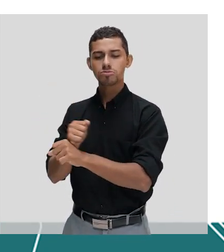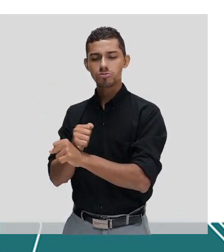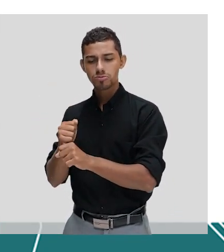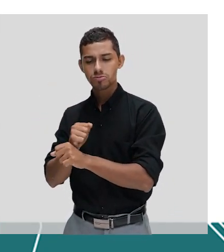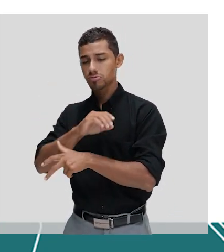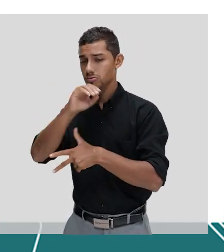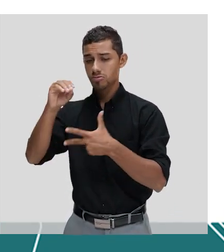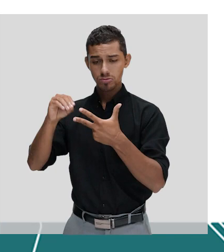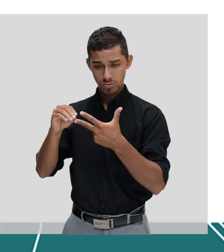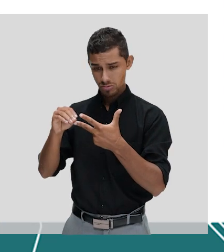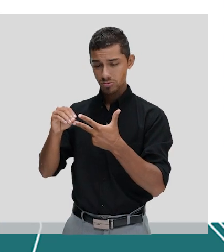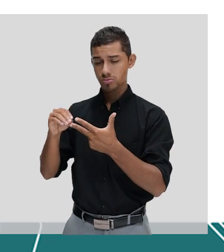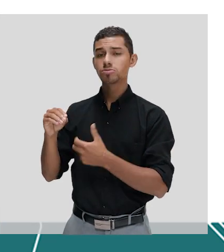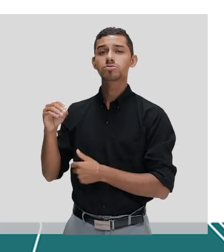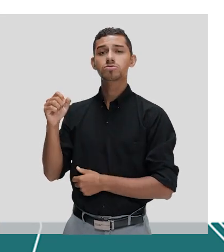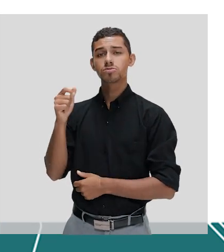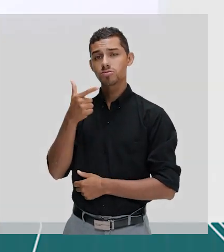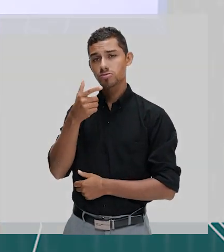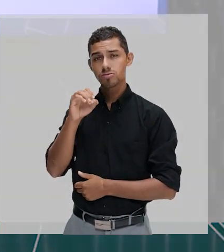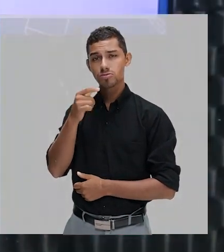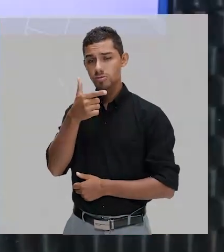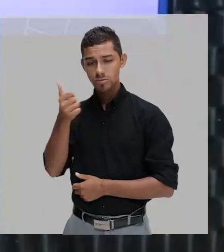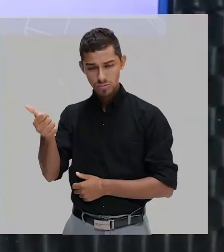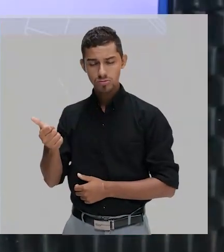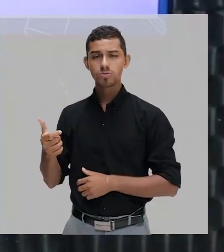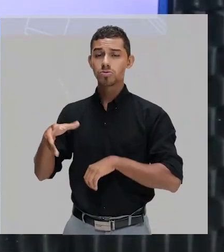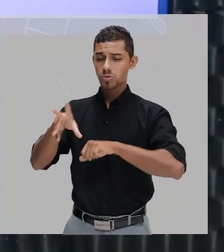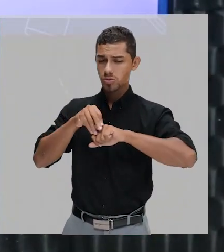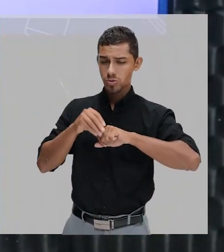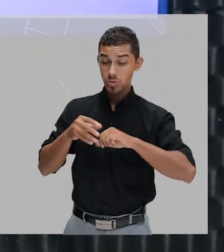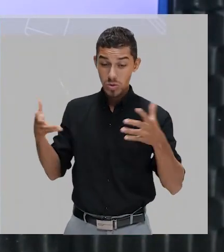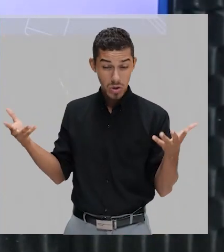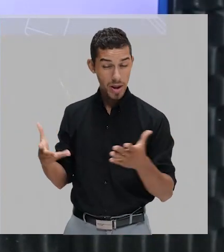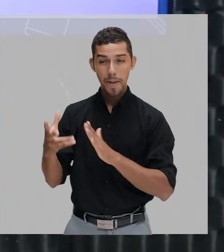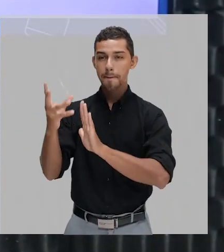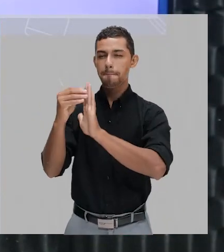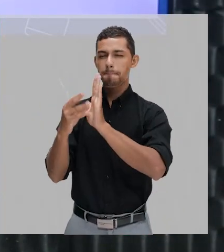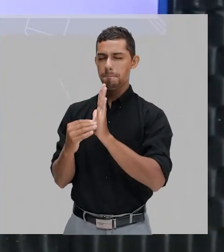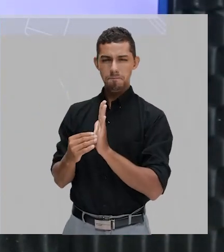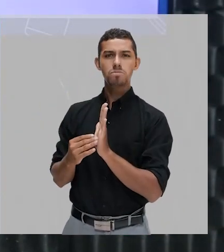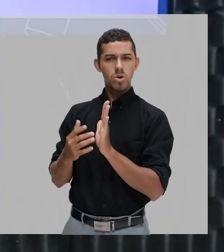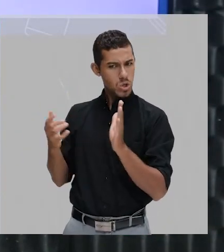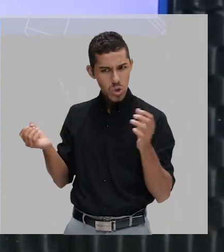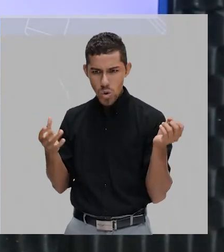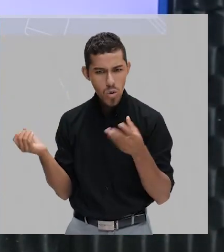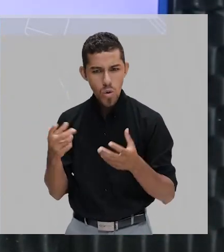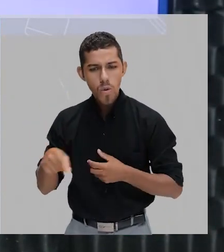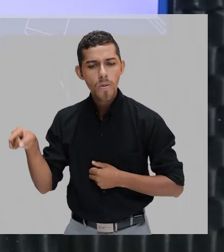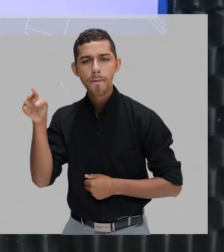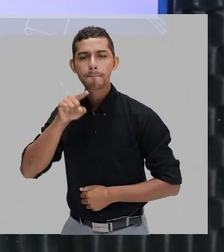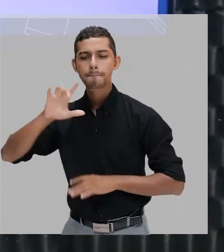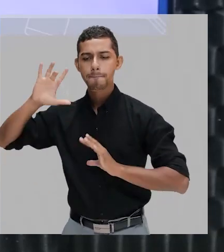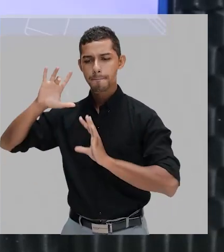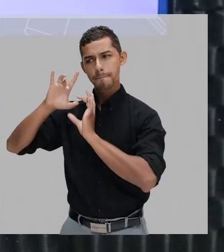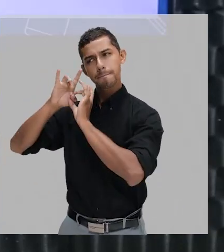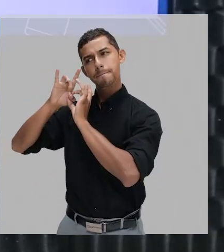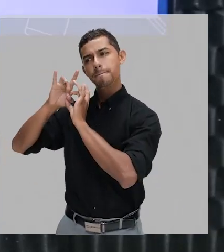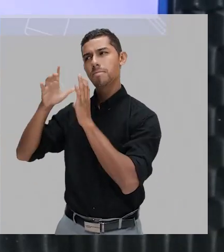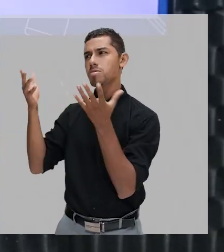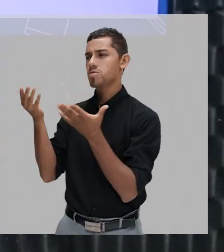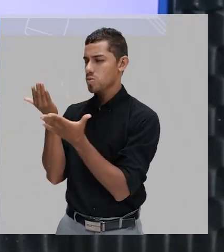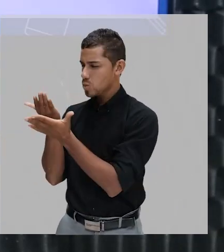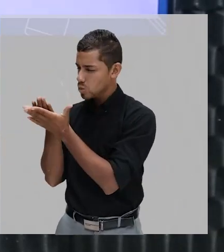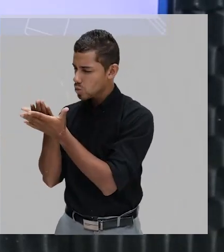trazer conteúdo atualizado para vocês. Então, nada melhor do que a gente fazer essa conexão entre o conteúdo que nós